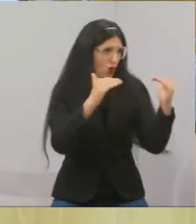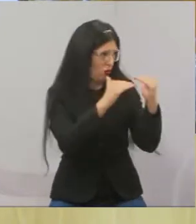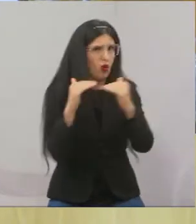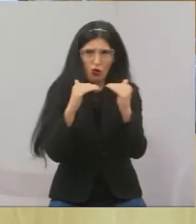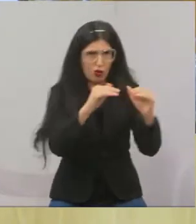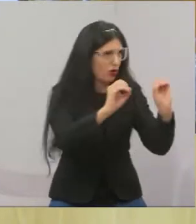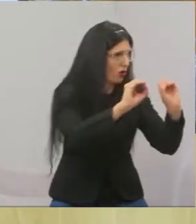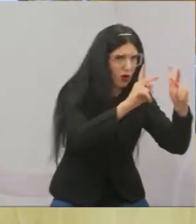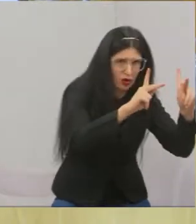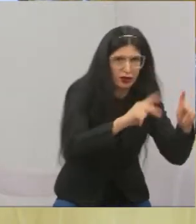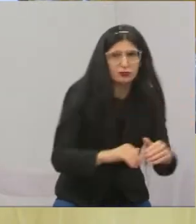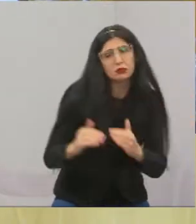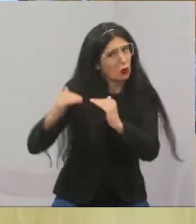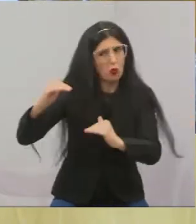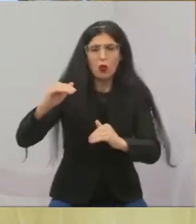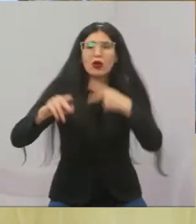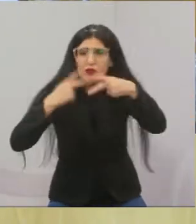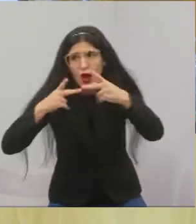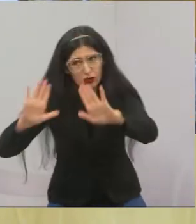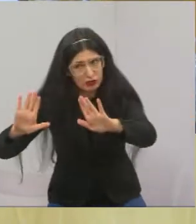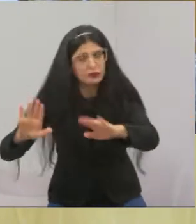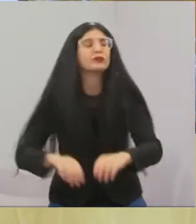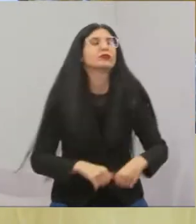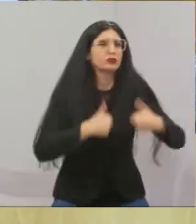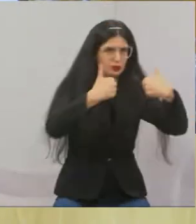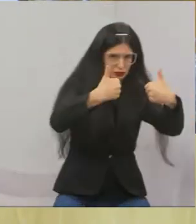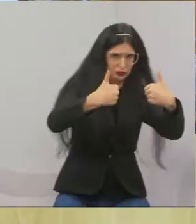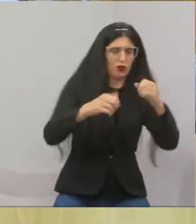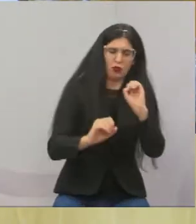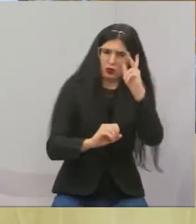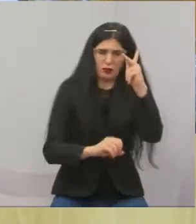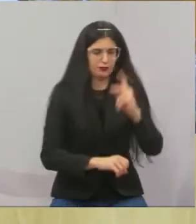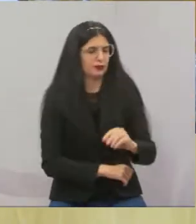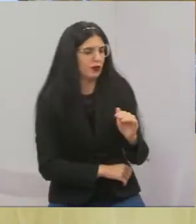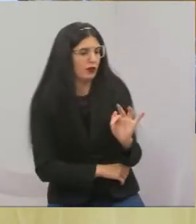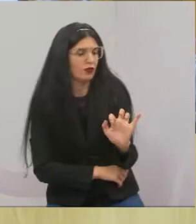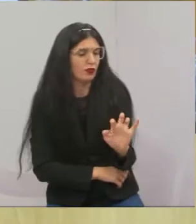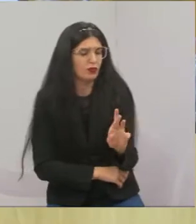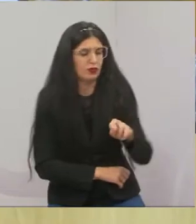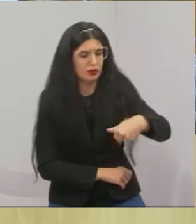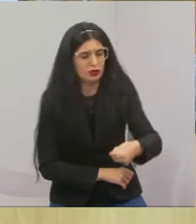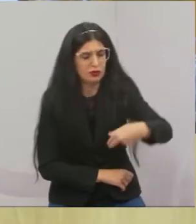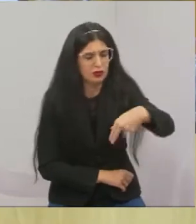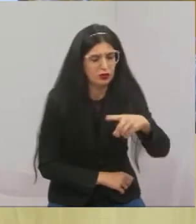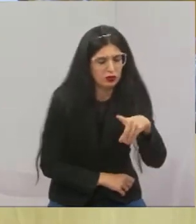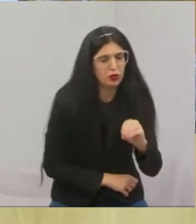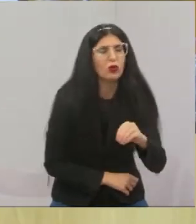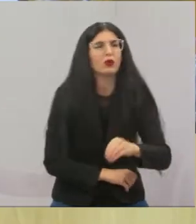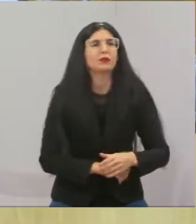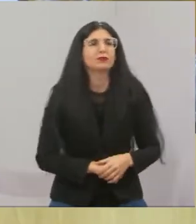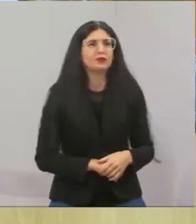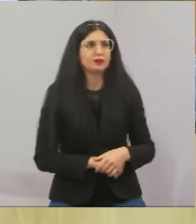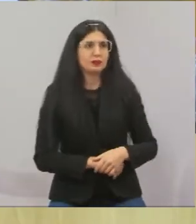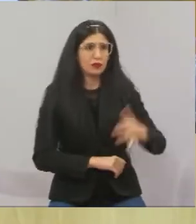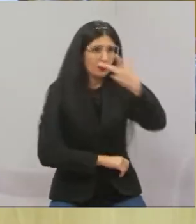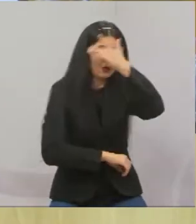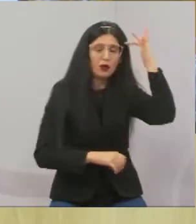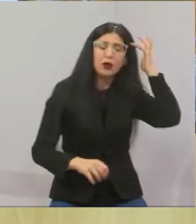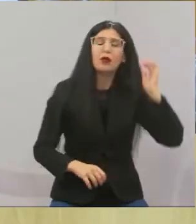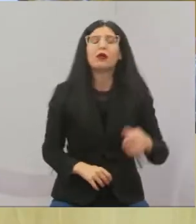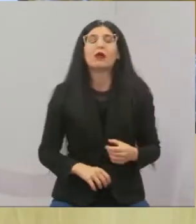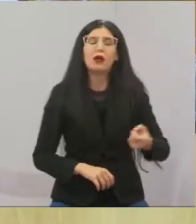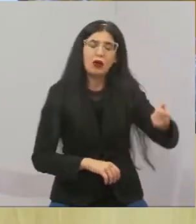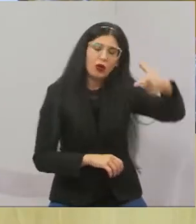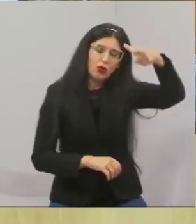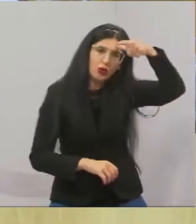ocupar a tribuna desta Casa Legislativa o senhor Fernando José Mendes Martins, agente cultural da Associação